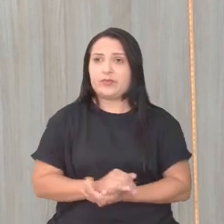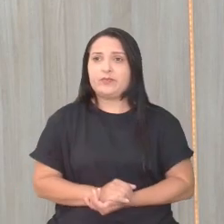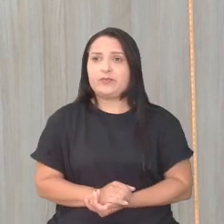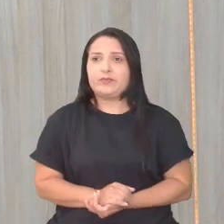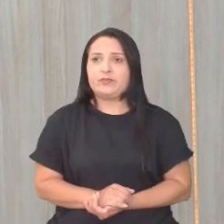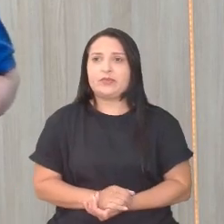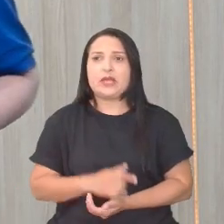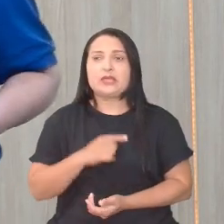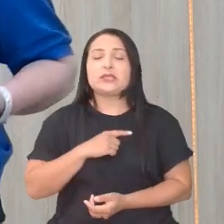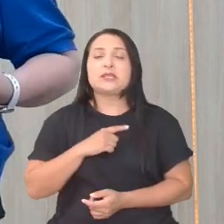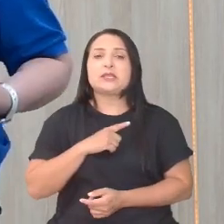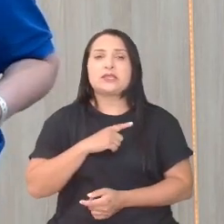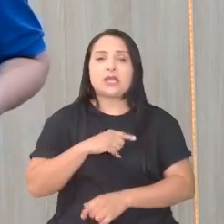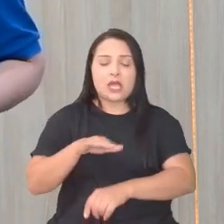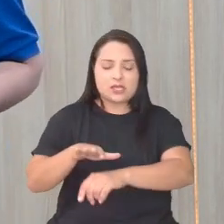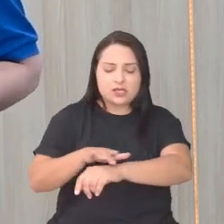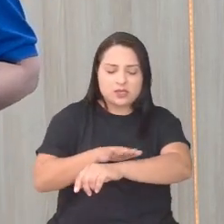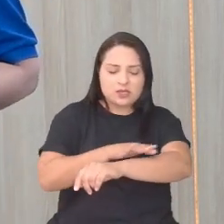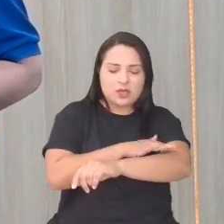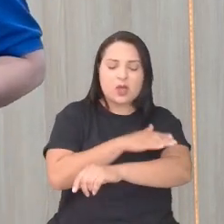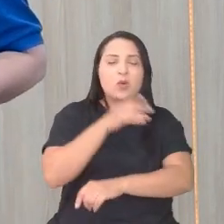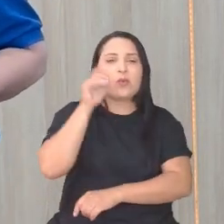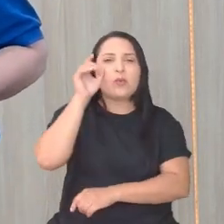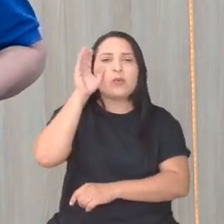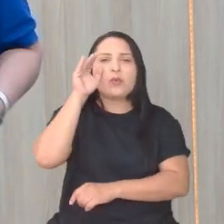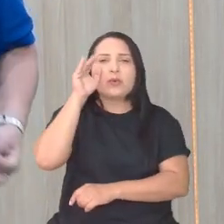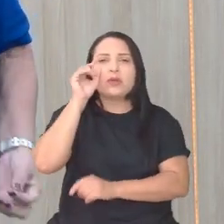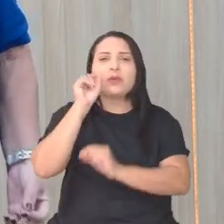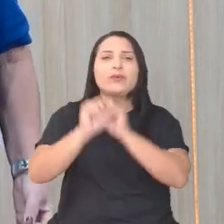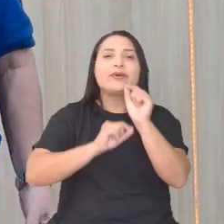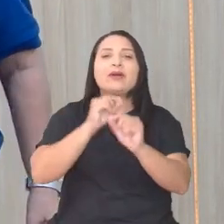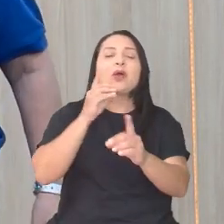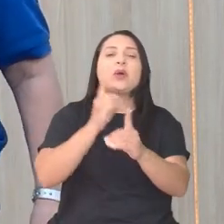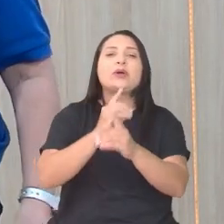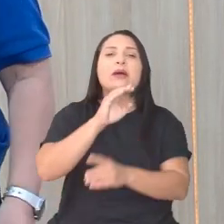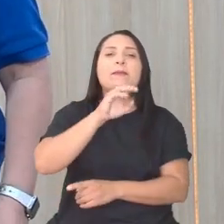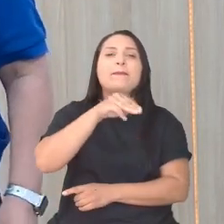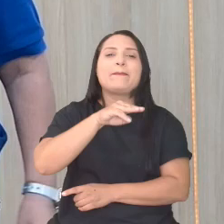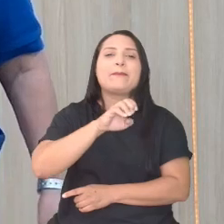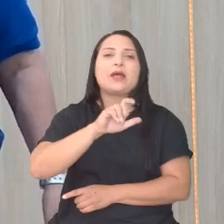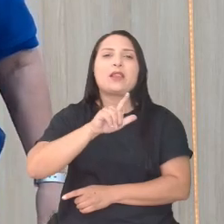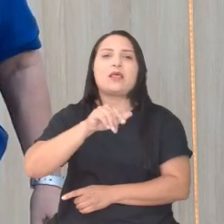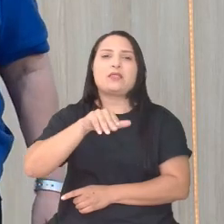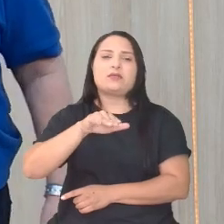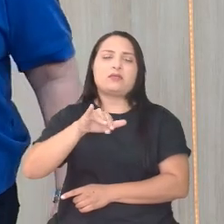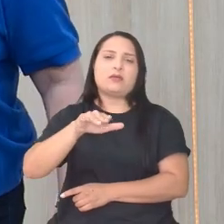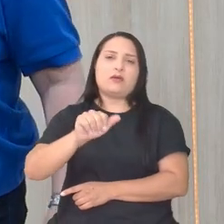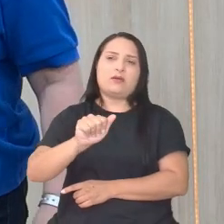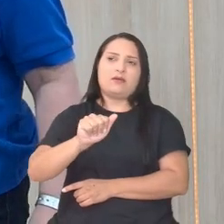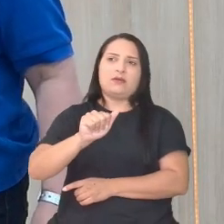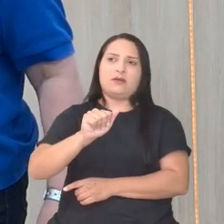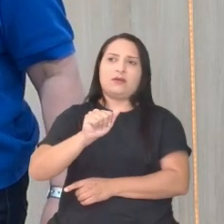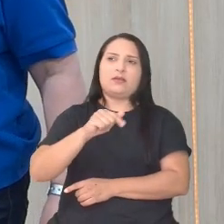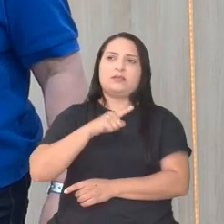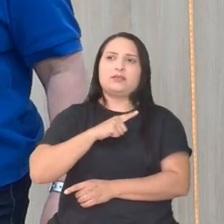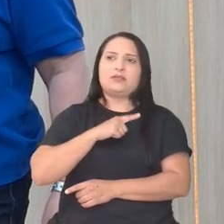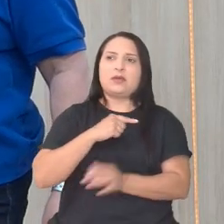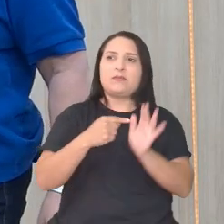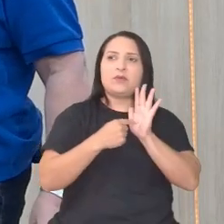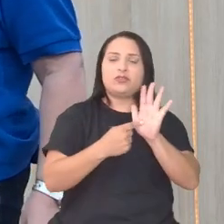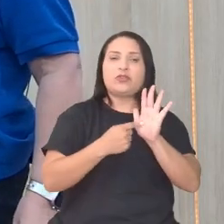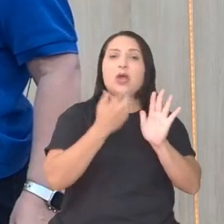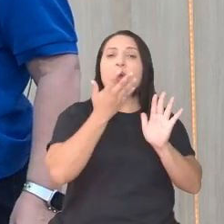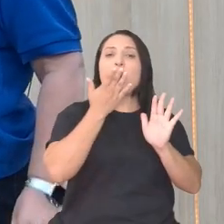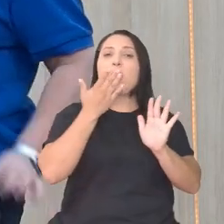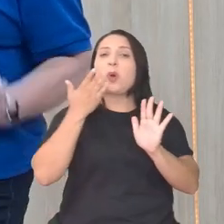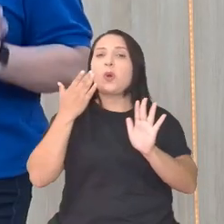uma curiosidade. É na epiderme que a gente vai encontrar a melanina. E para mostrar a melanina, eu estou colocando aqui as cores